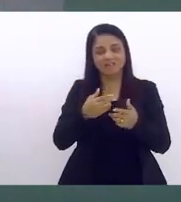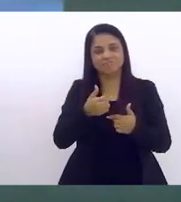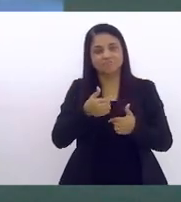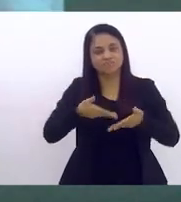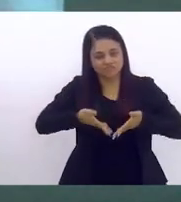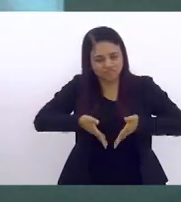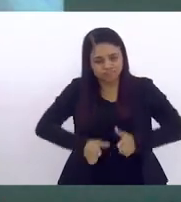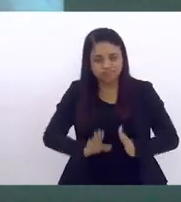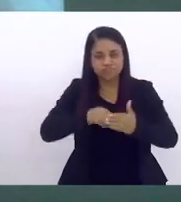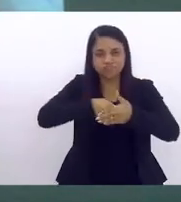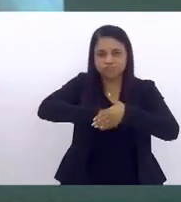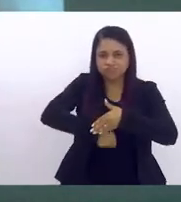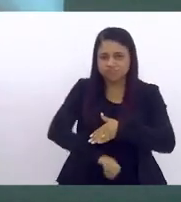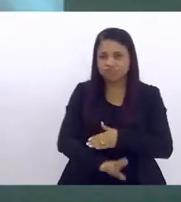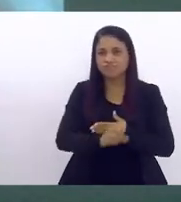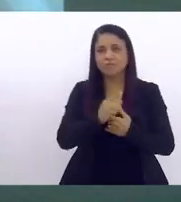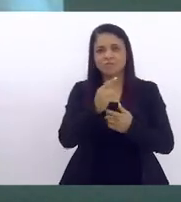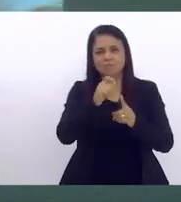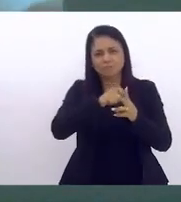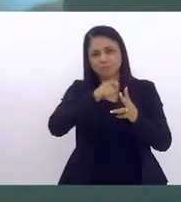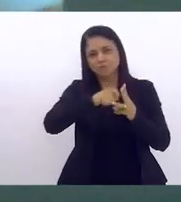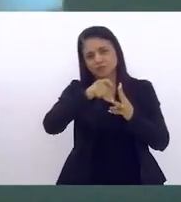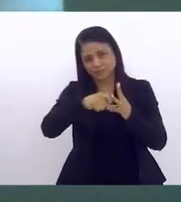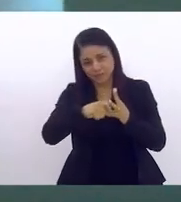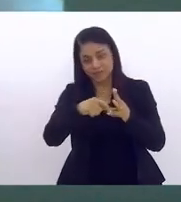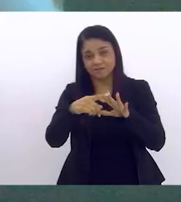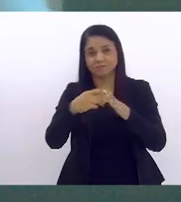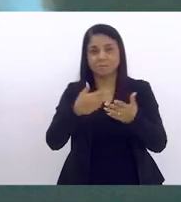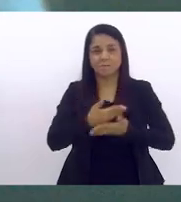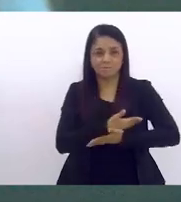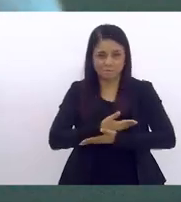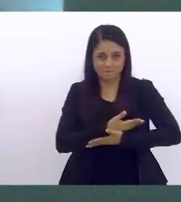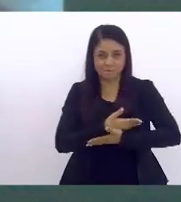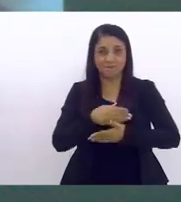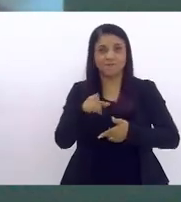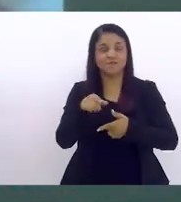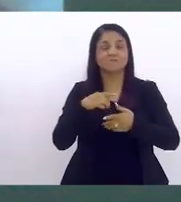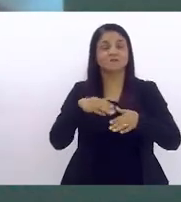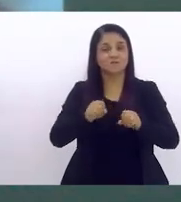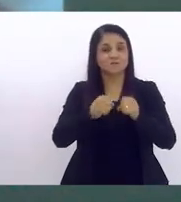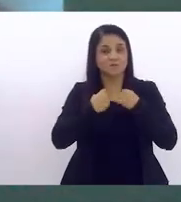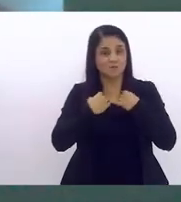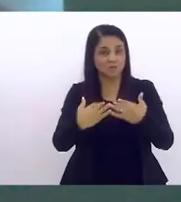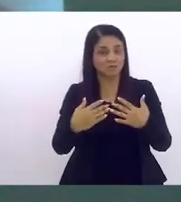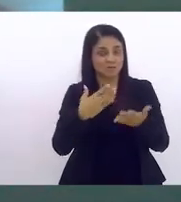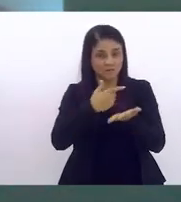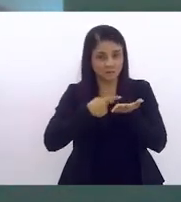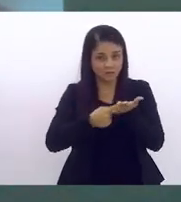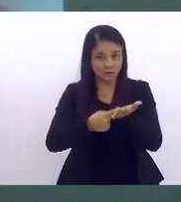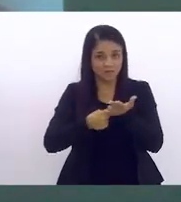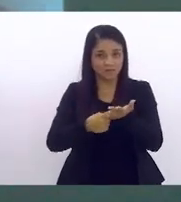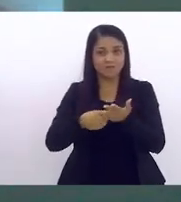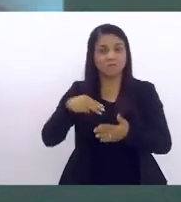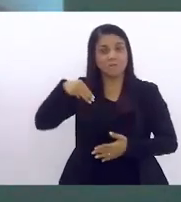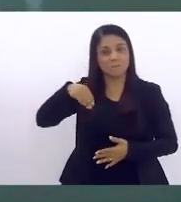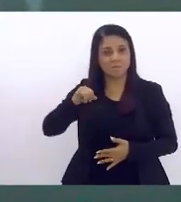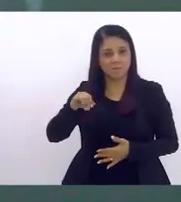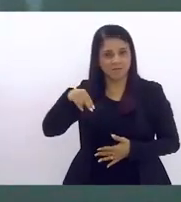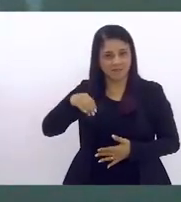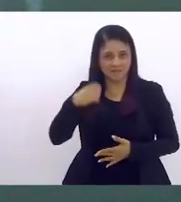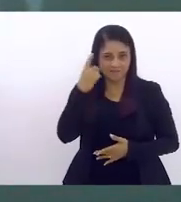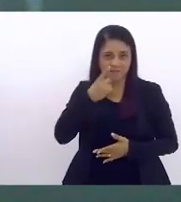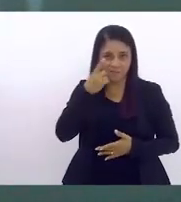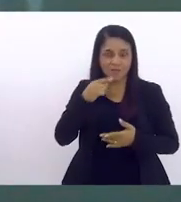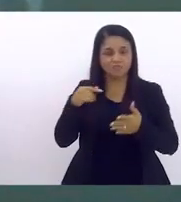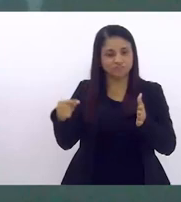nascer. A comissão do Cúmplice, presidida pelo deputado Carlos Mink, recebeu inúmeras denúncias de doulas que